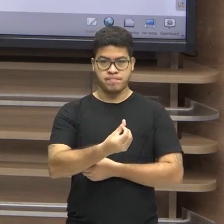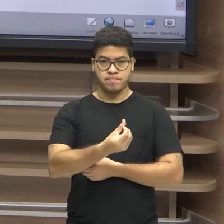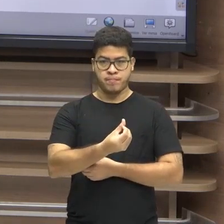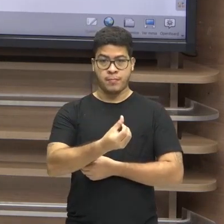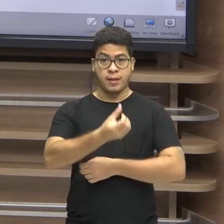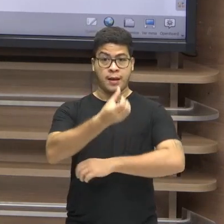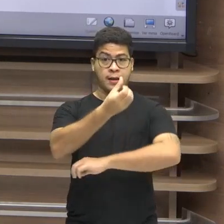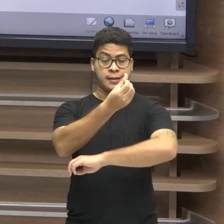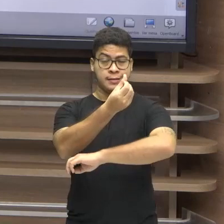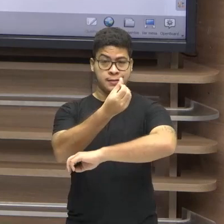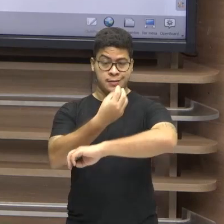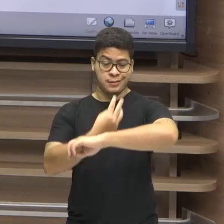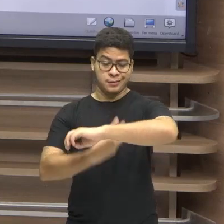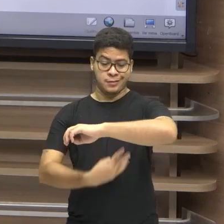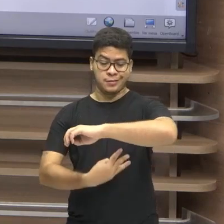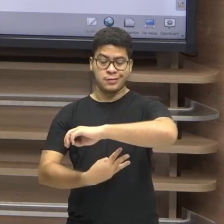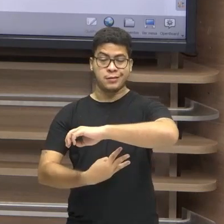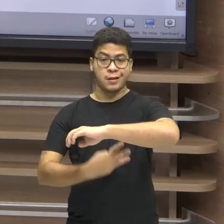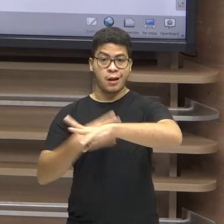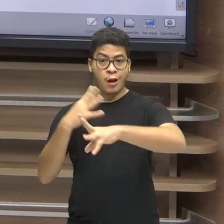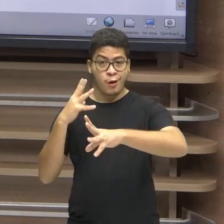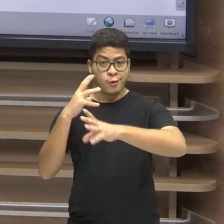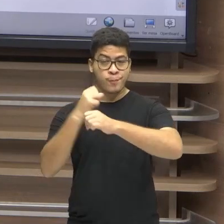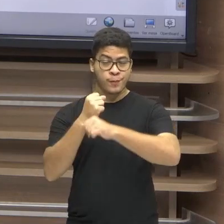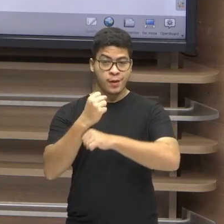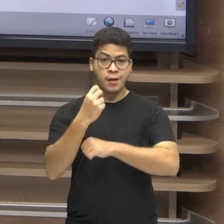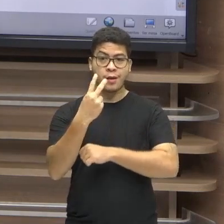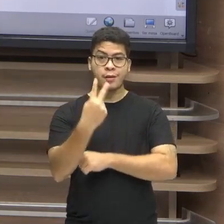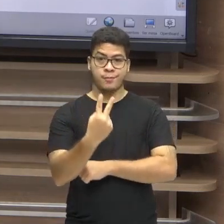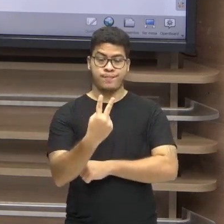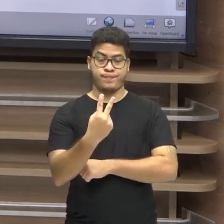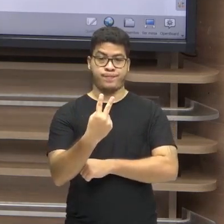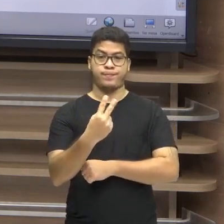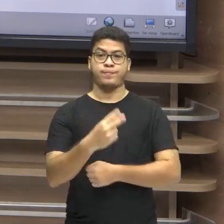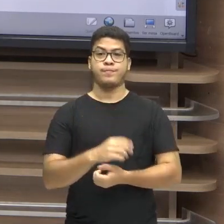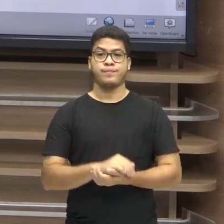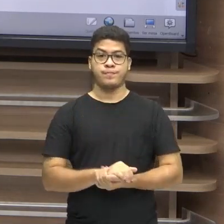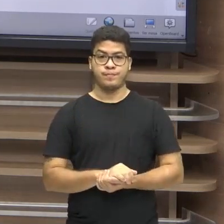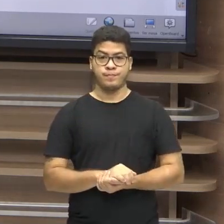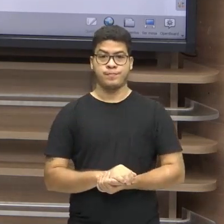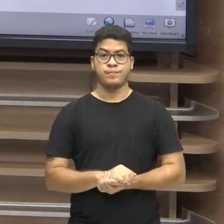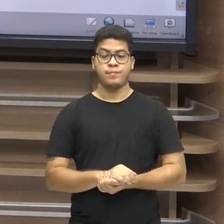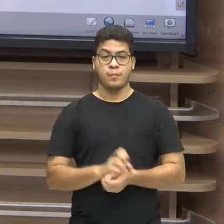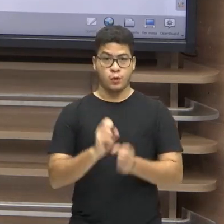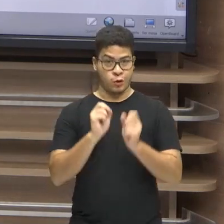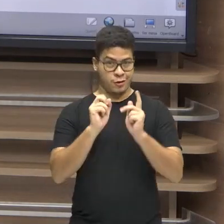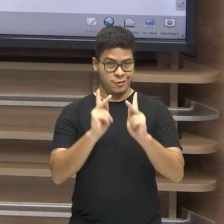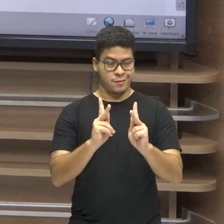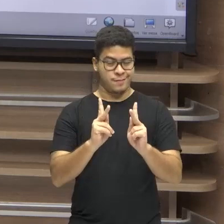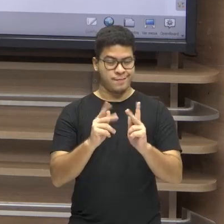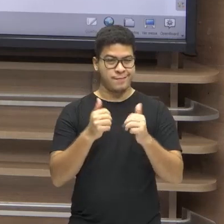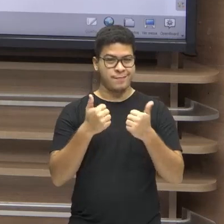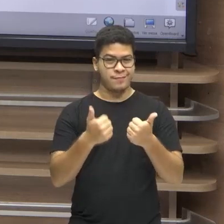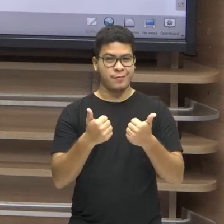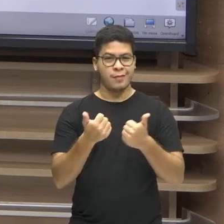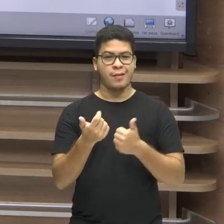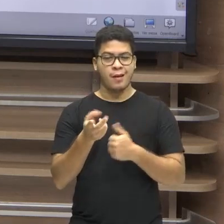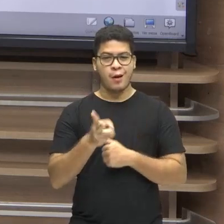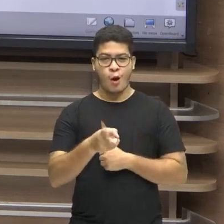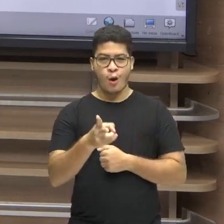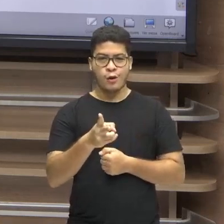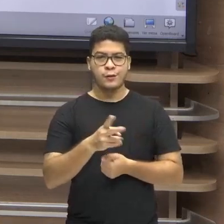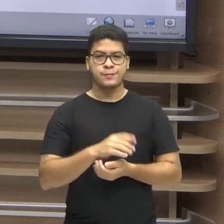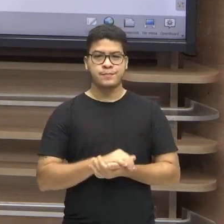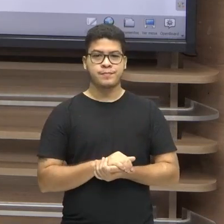no primeiro membro, quem não tem fica no segundo membro. Isola o valor de x, determina a raiz. Beleza? Vamos para a próxima? Vamos ver